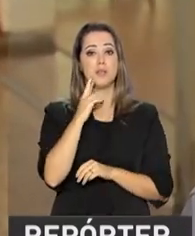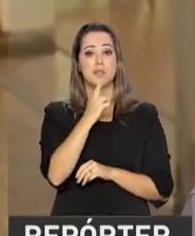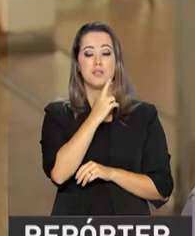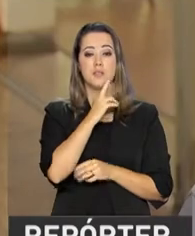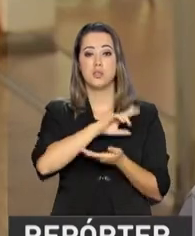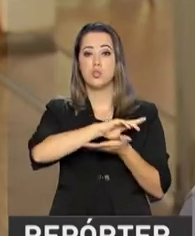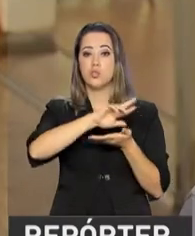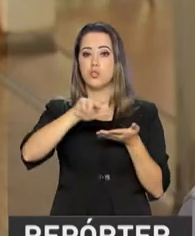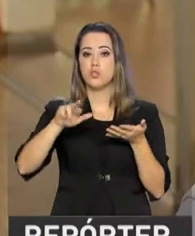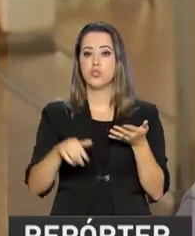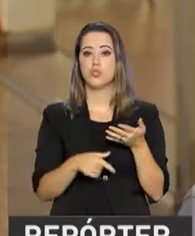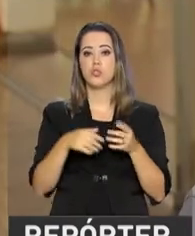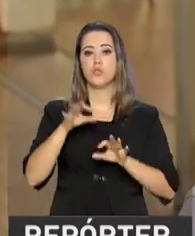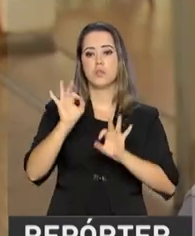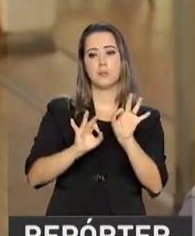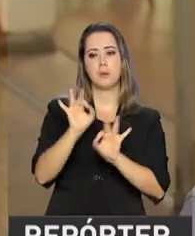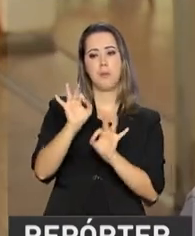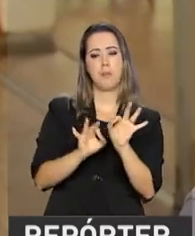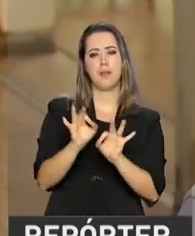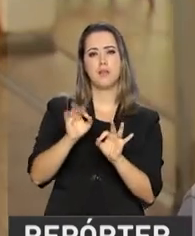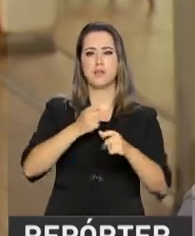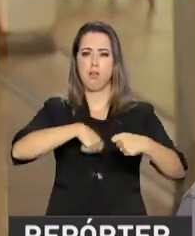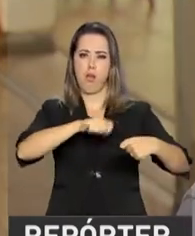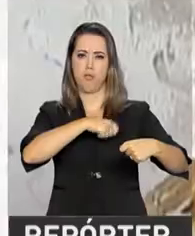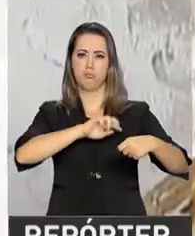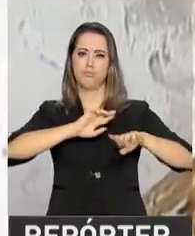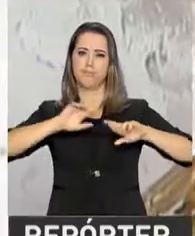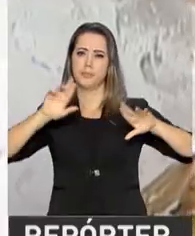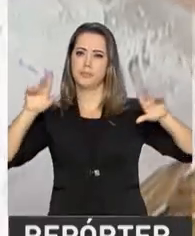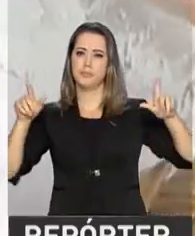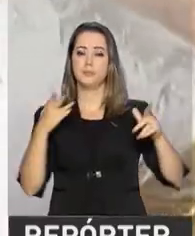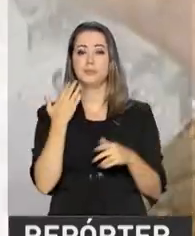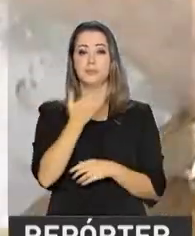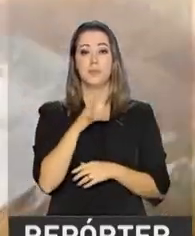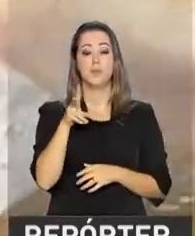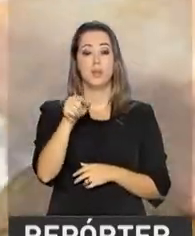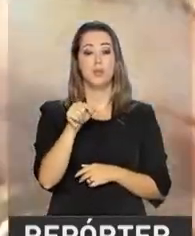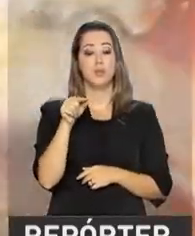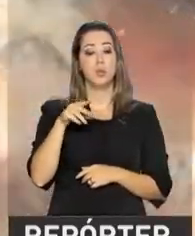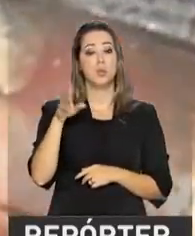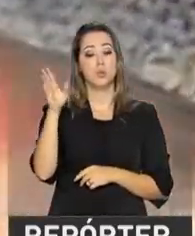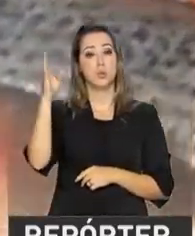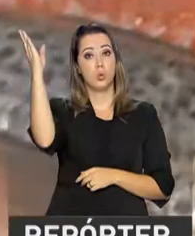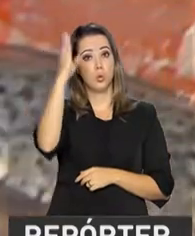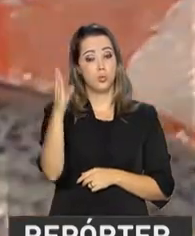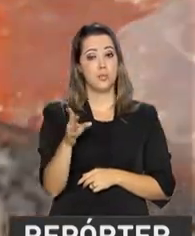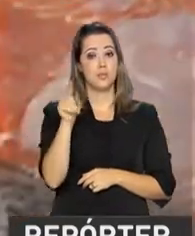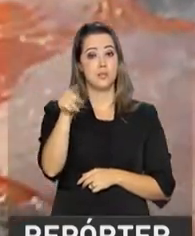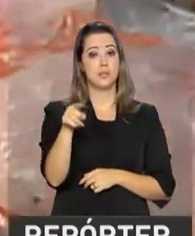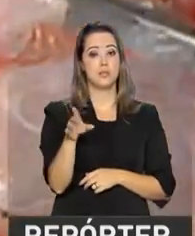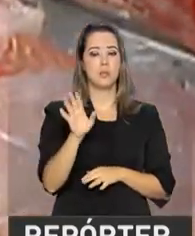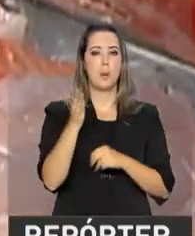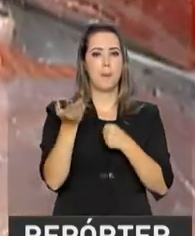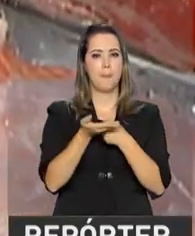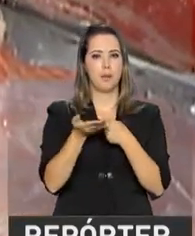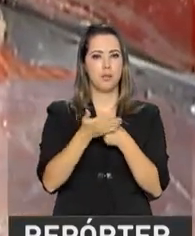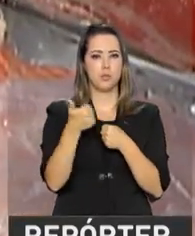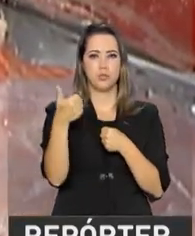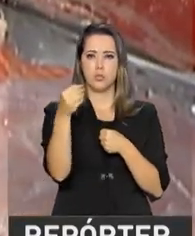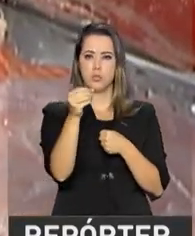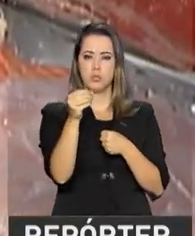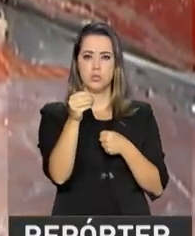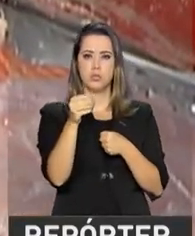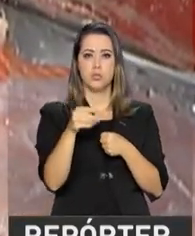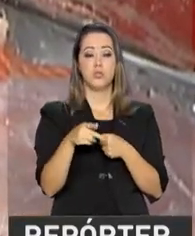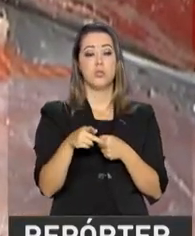muitas modalidades de preparo é muito a forma de preparo em todo o país a média de consumo dessa carne é de 10 quilos por